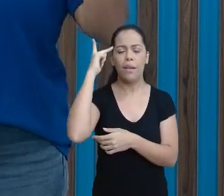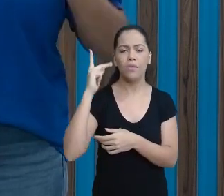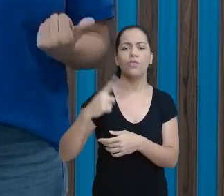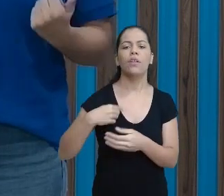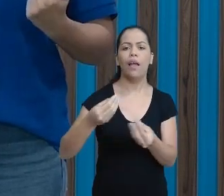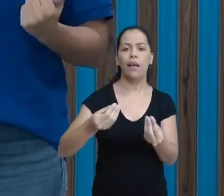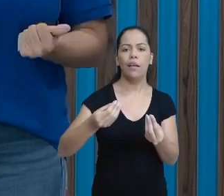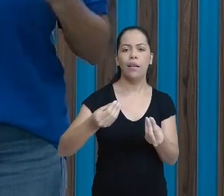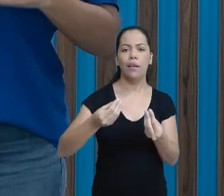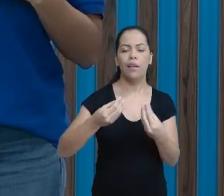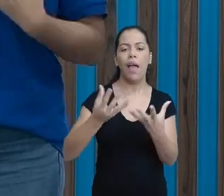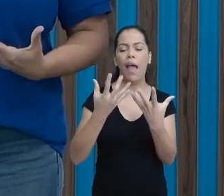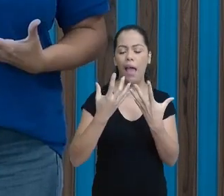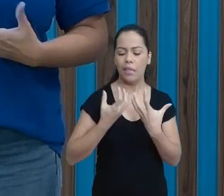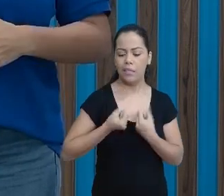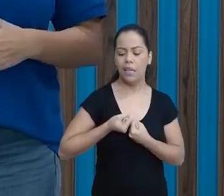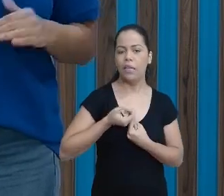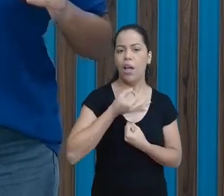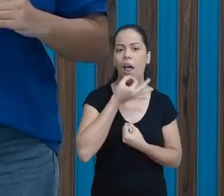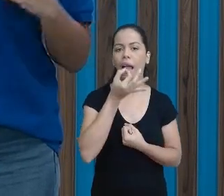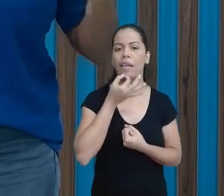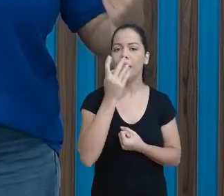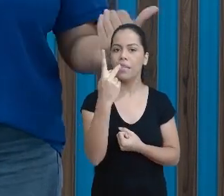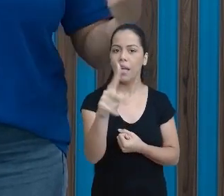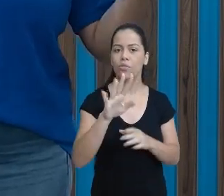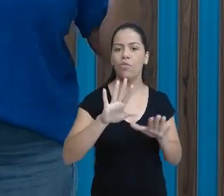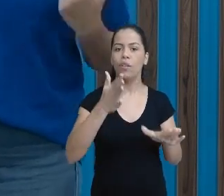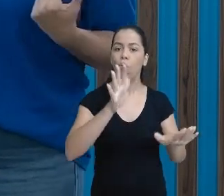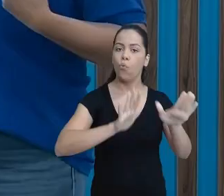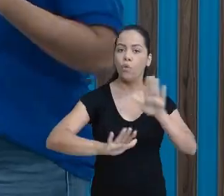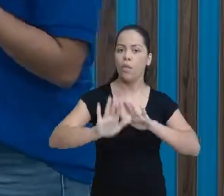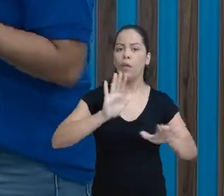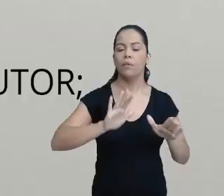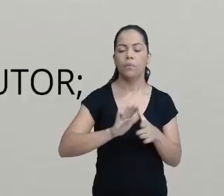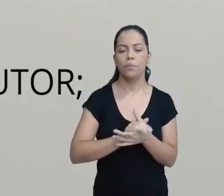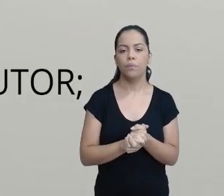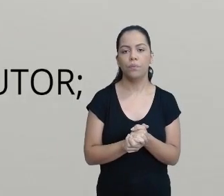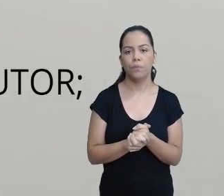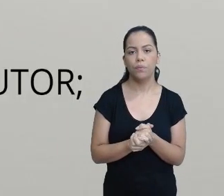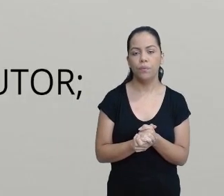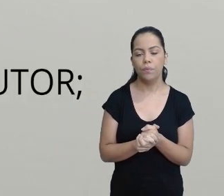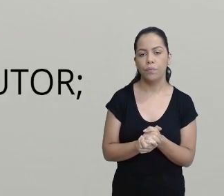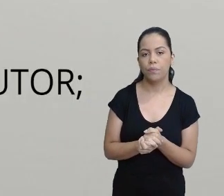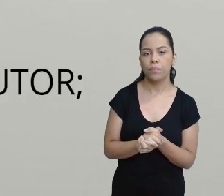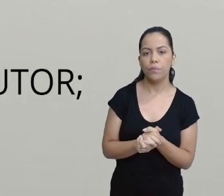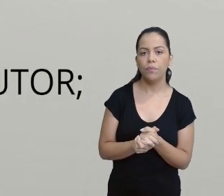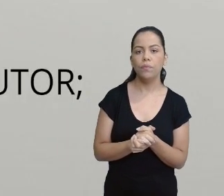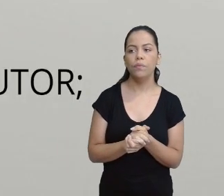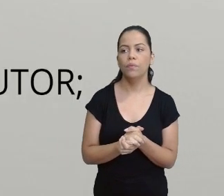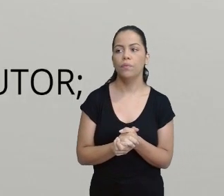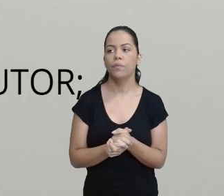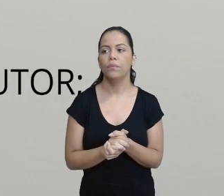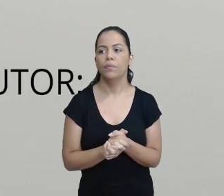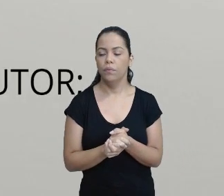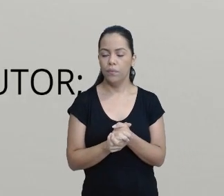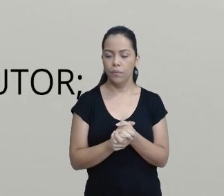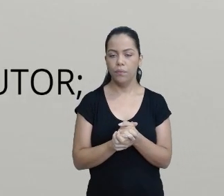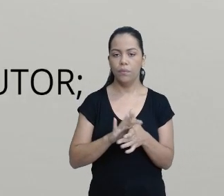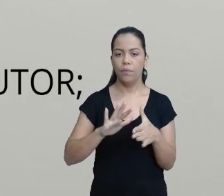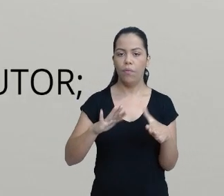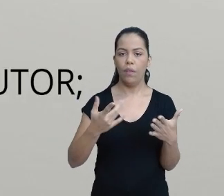recebendo essa crítica. Então tenham cuidado, sejam polidas, tá certo? E a gente tem, na verdade,